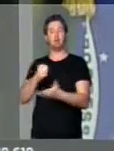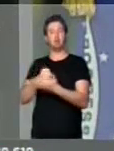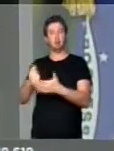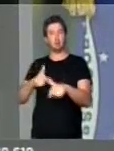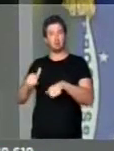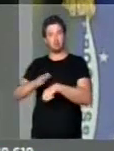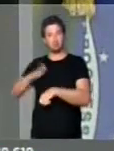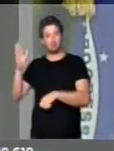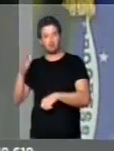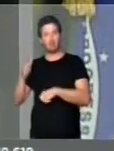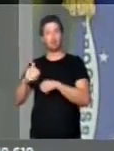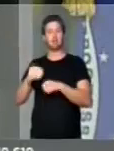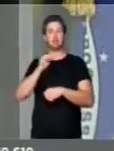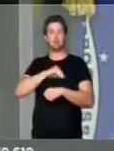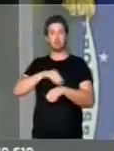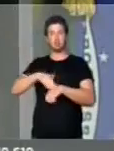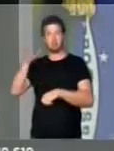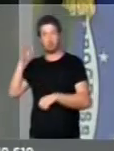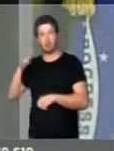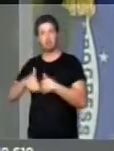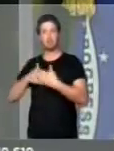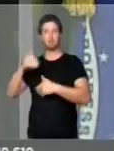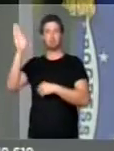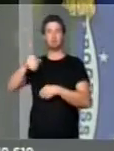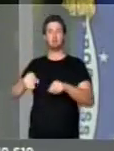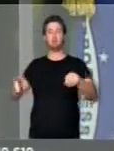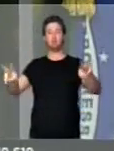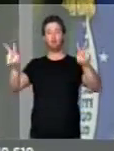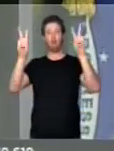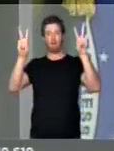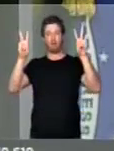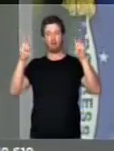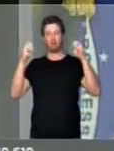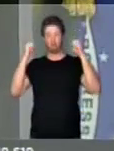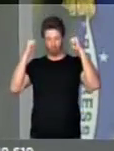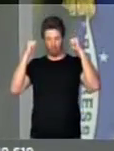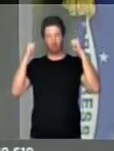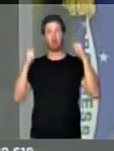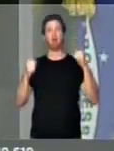renda e o desenvolvimento do Brasil. Viva a agricultura familiar, muito obrigado, um grande abraço.